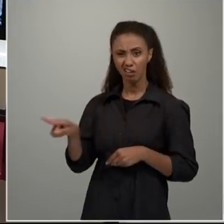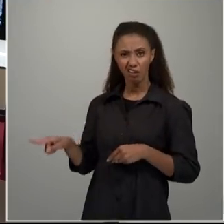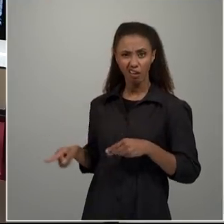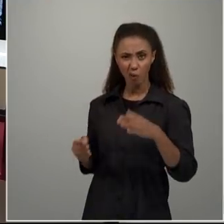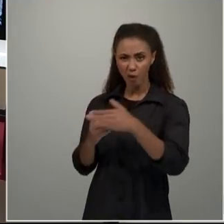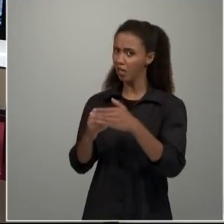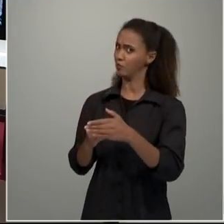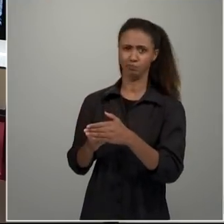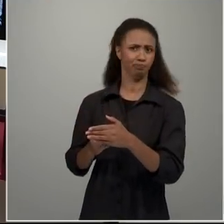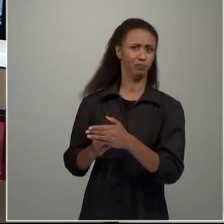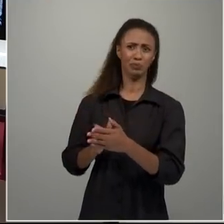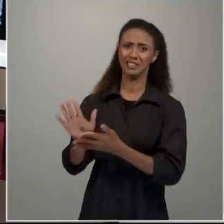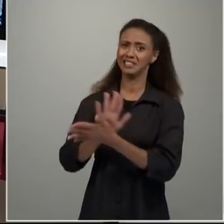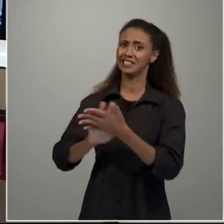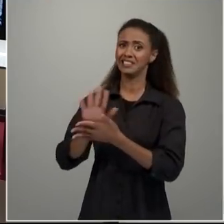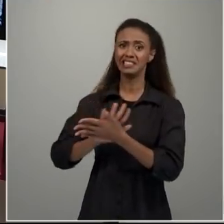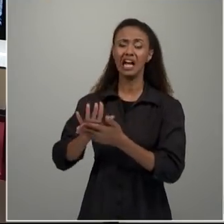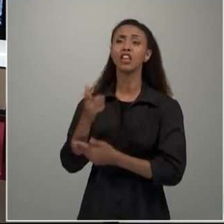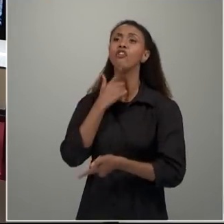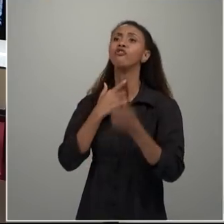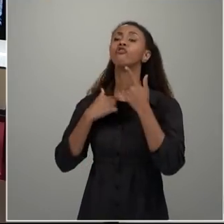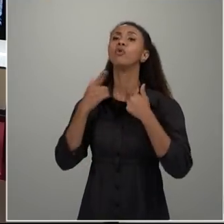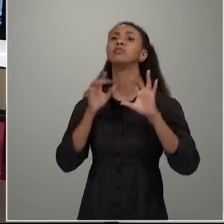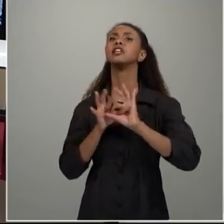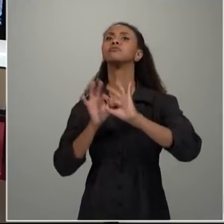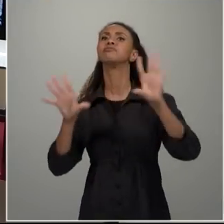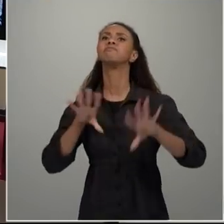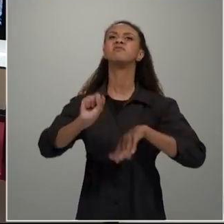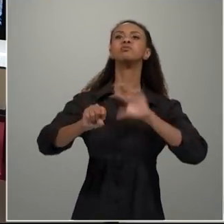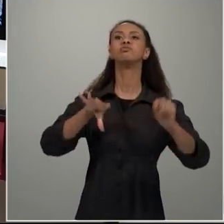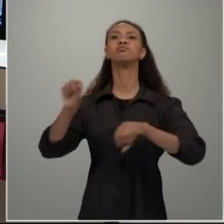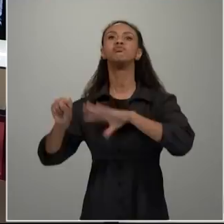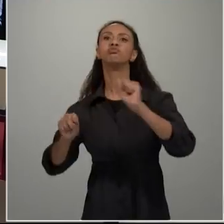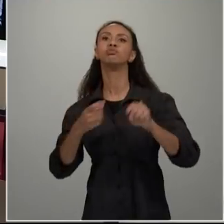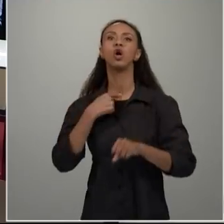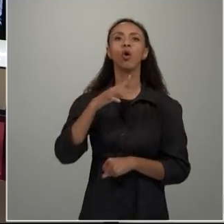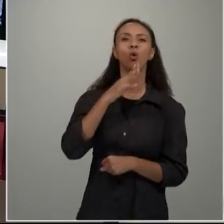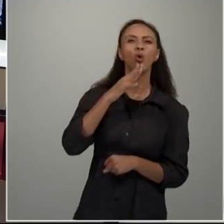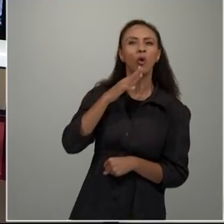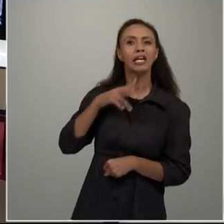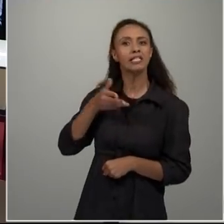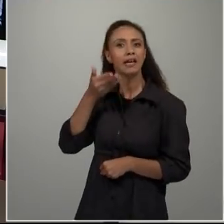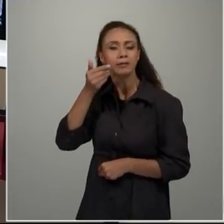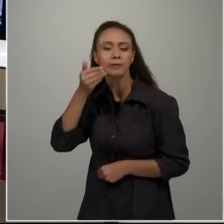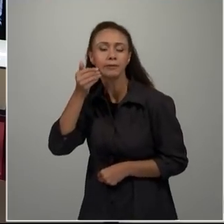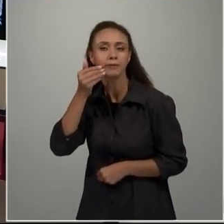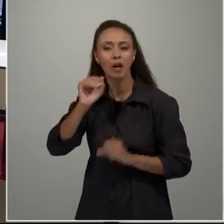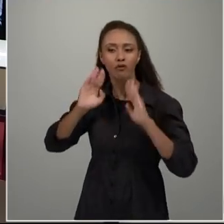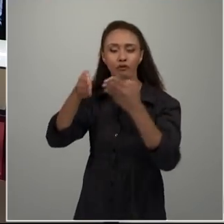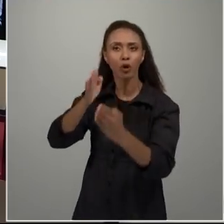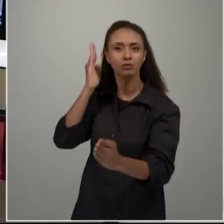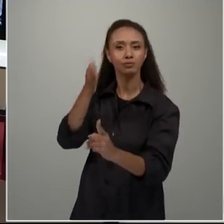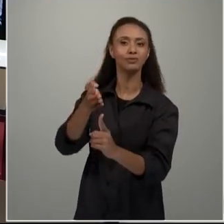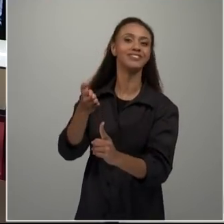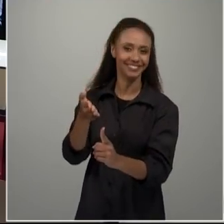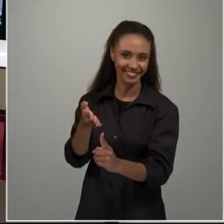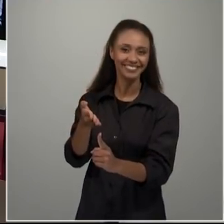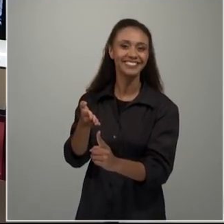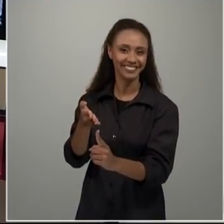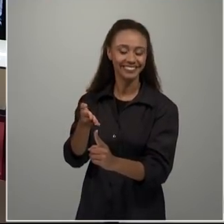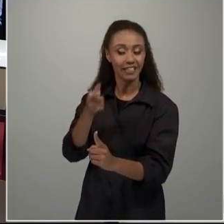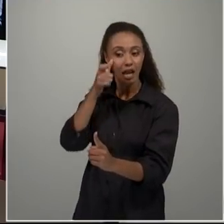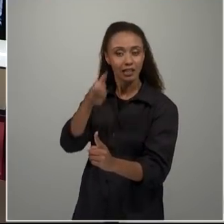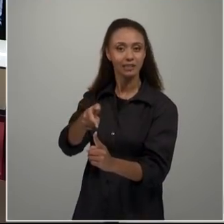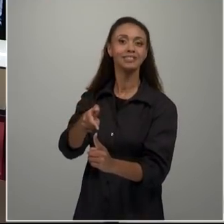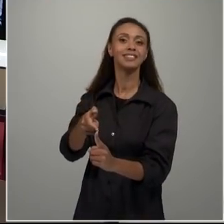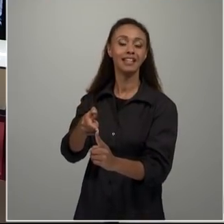eles querem existem que a liberdade o que fazer o conhecessem ou seja mesmo no foco eles vão interesse eles